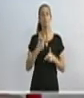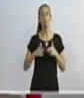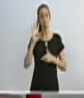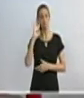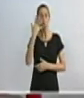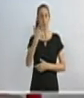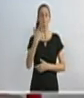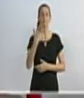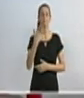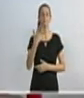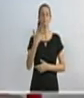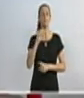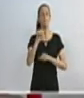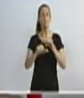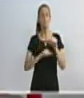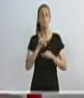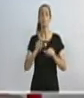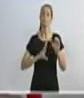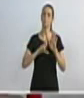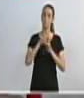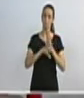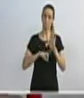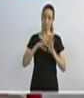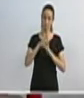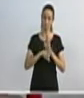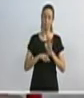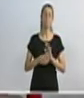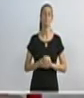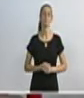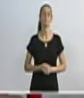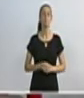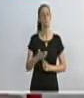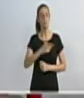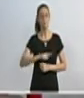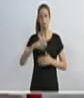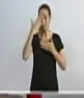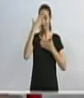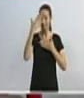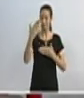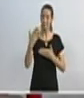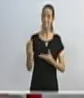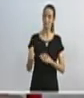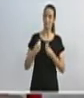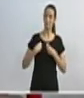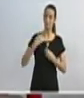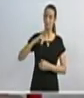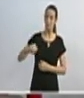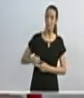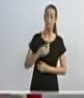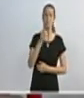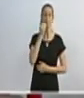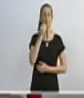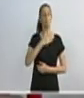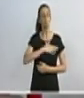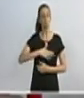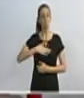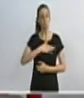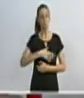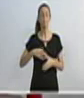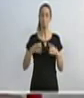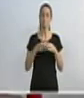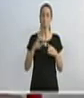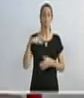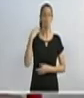dessa casa, numa alteração da nossa legislação. Quero, mais uma vez, agradecer a oportunidade, saudar os vereadores, sobretudo